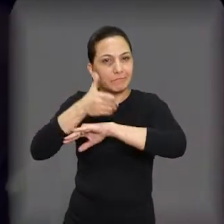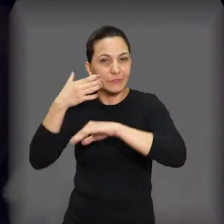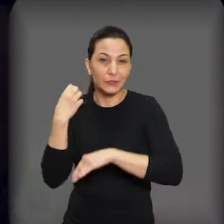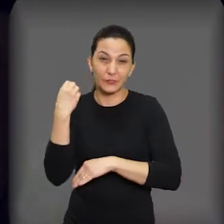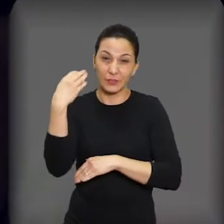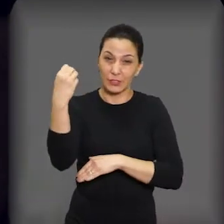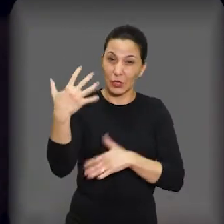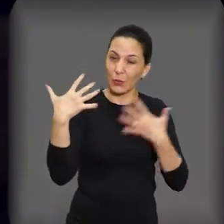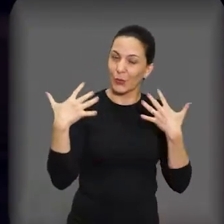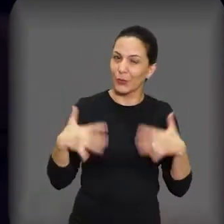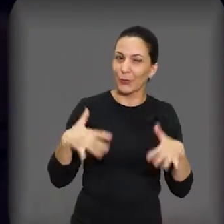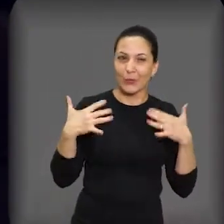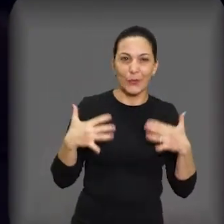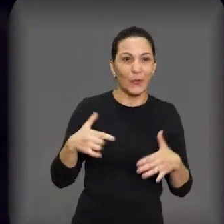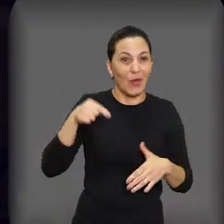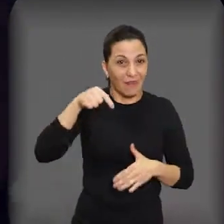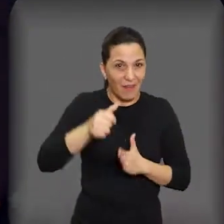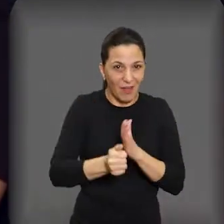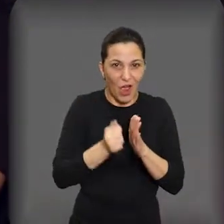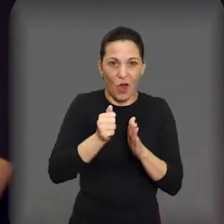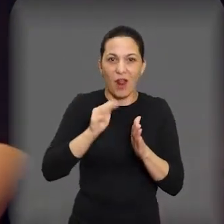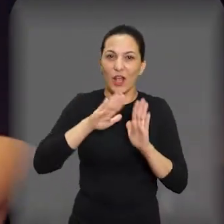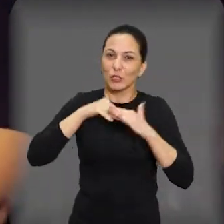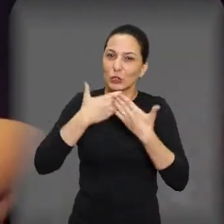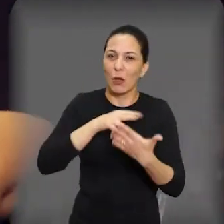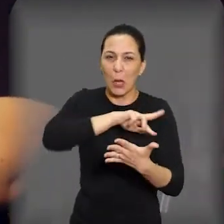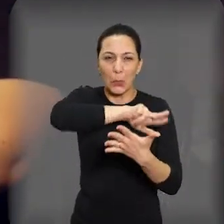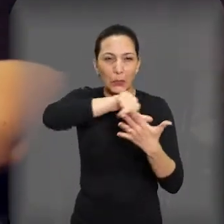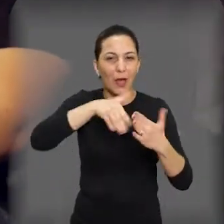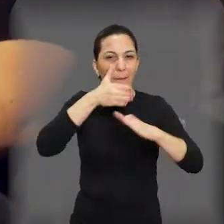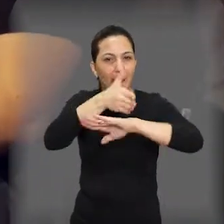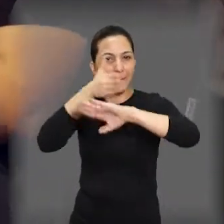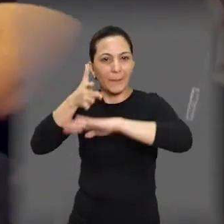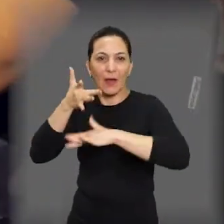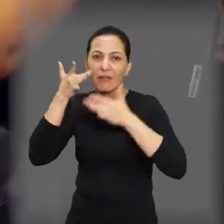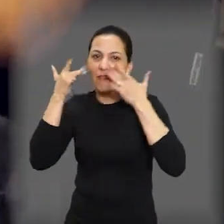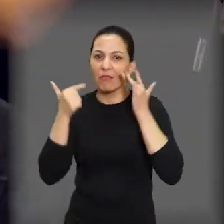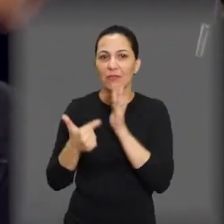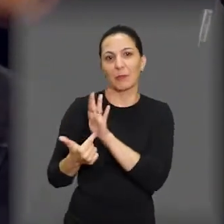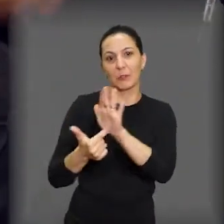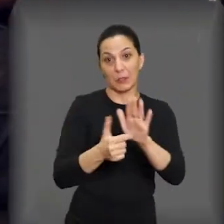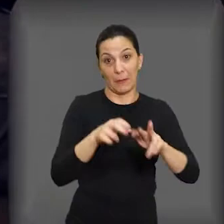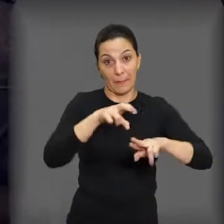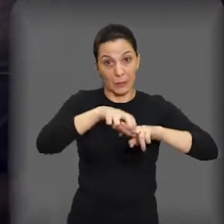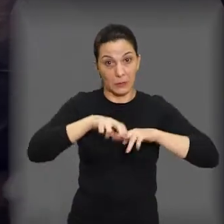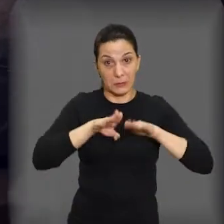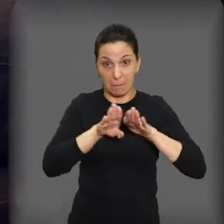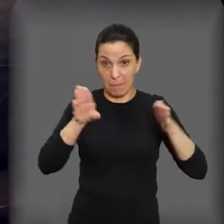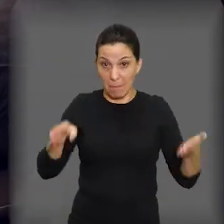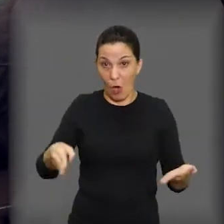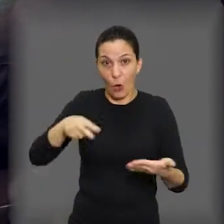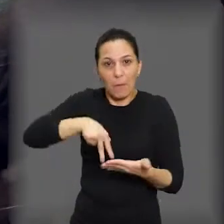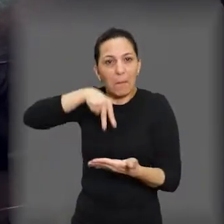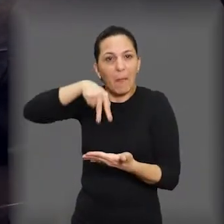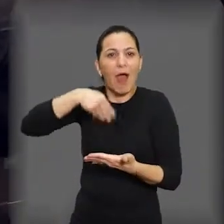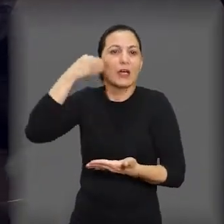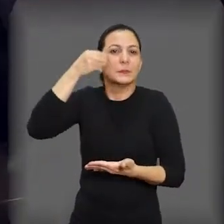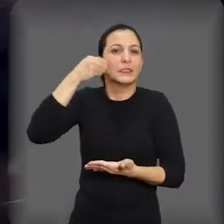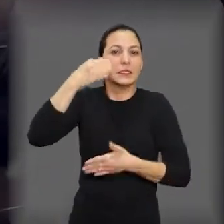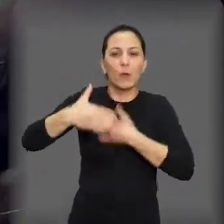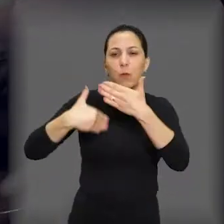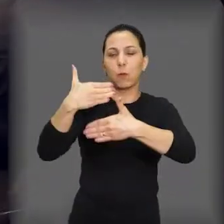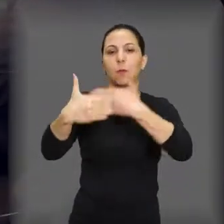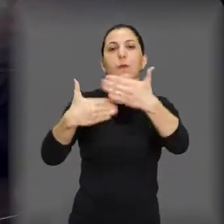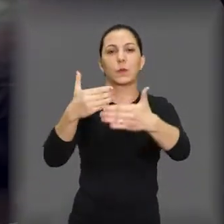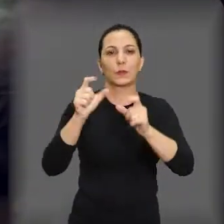e que foi uma coisa que a gente apresentou para todas as escolas de Araraquara. Então, isso me deu muita experiência